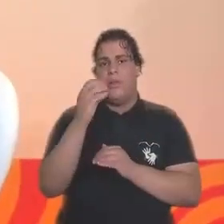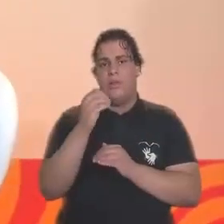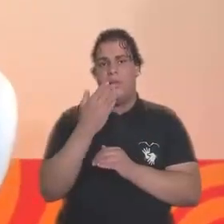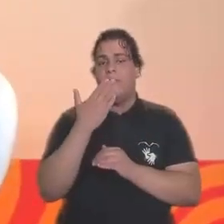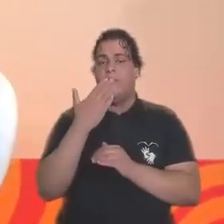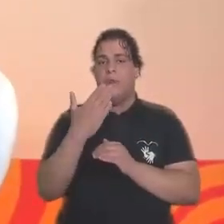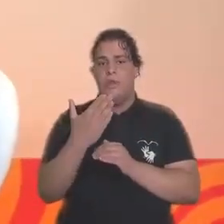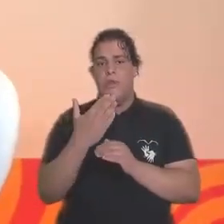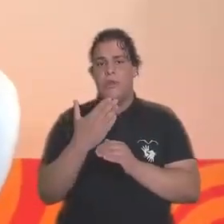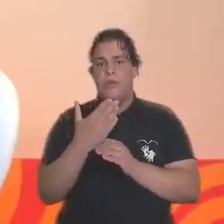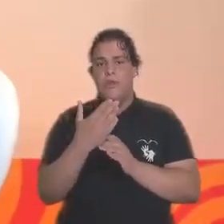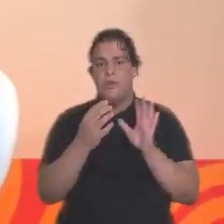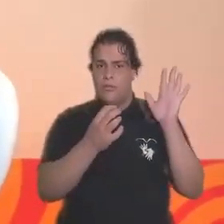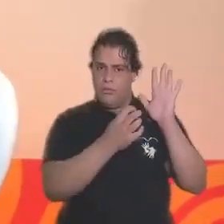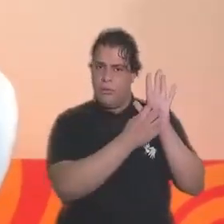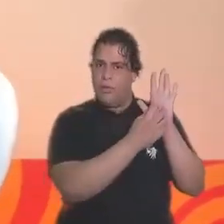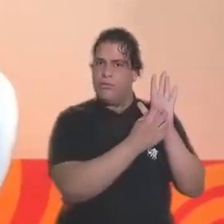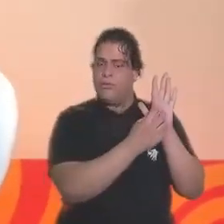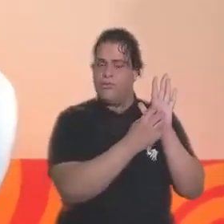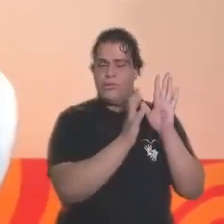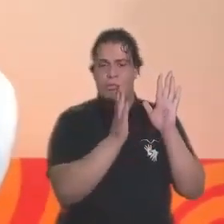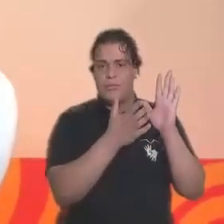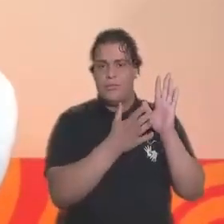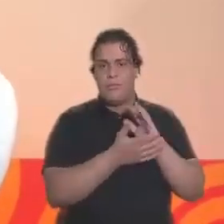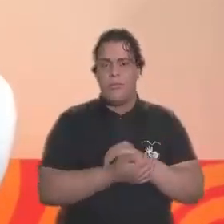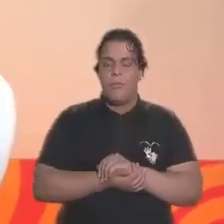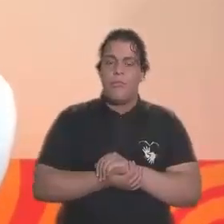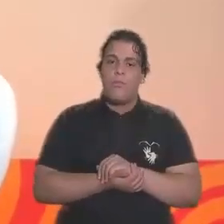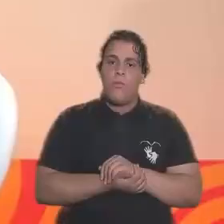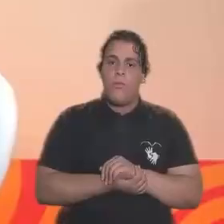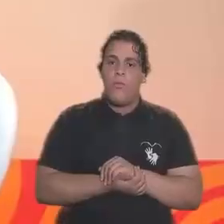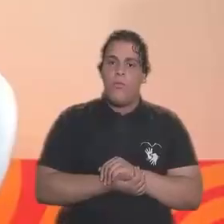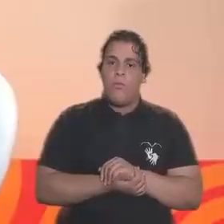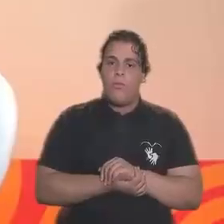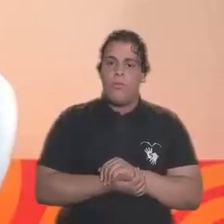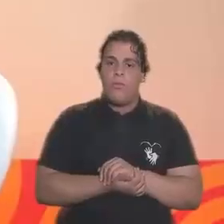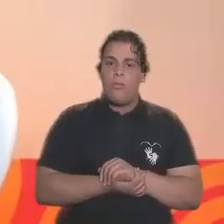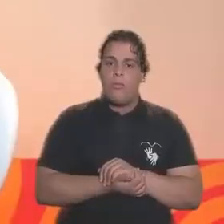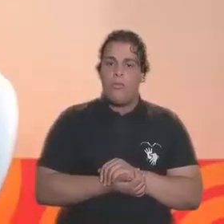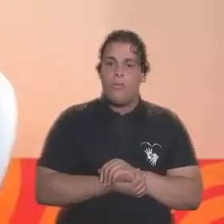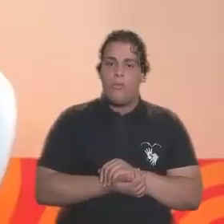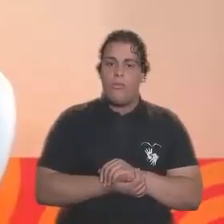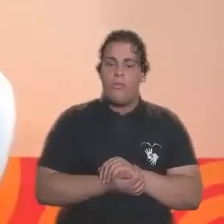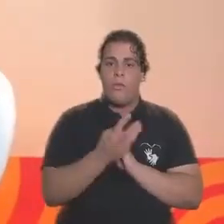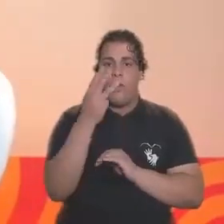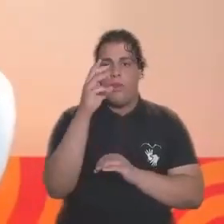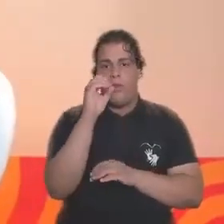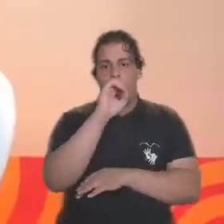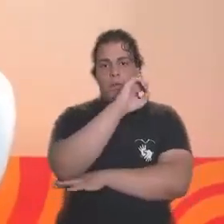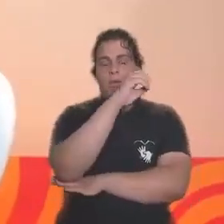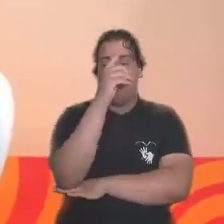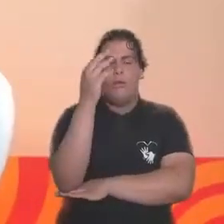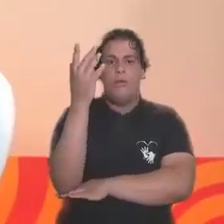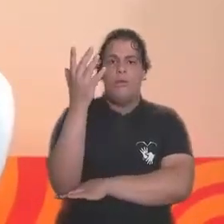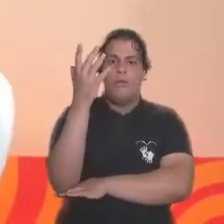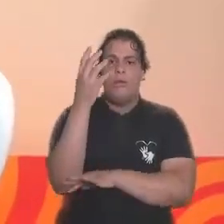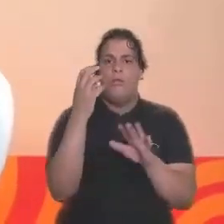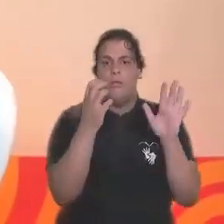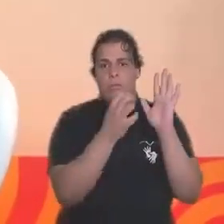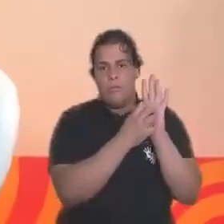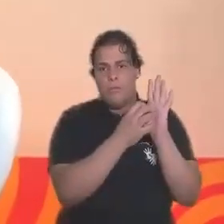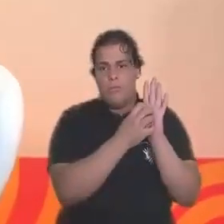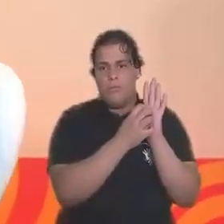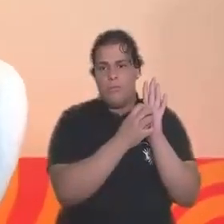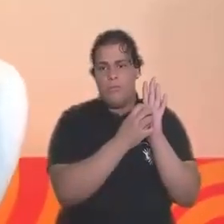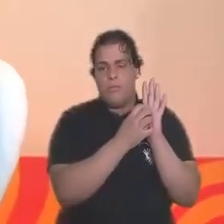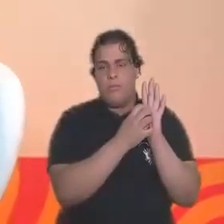na semana assim, do lançamento, porque eles conseguem identificar de onde que vem o link. Né? Então, foram 30 árvores, 30 pedidos de árvores pelo QR Code do livro